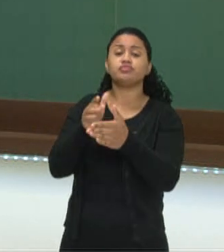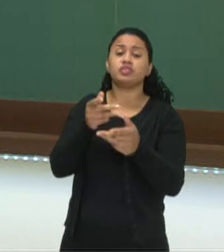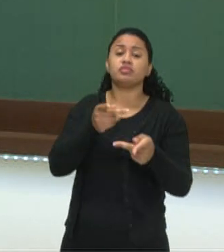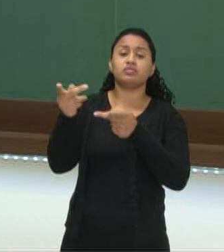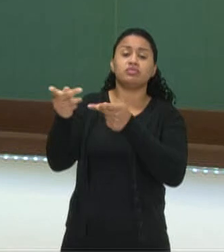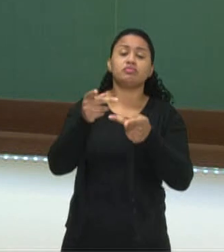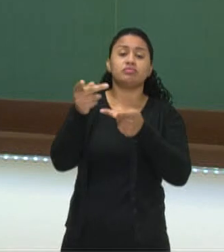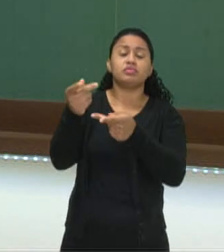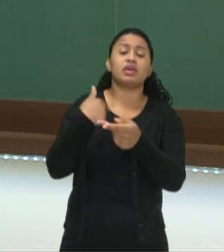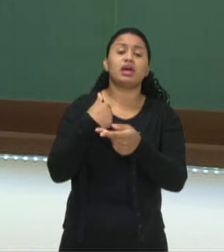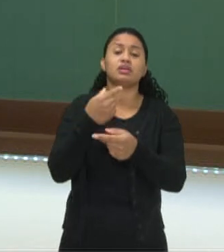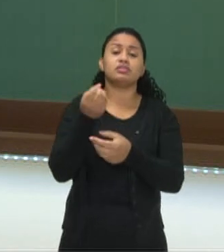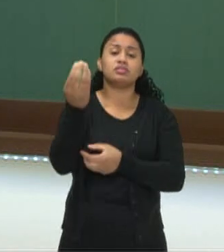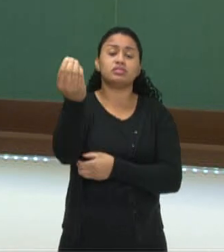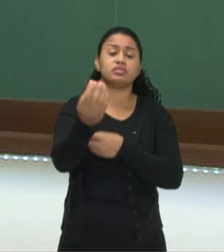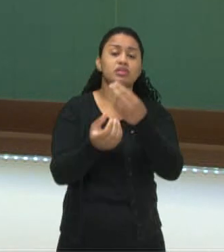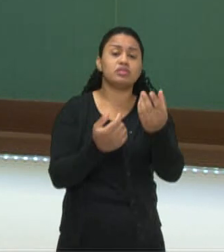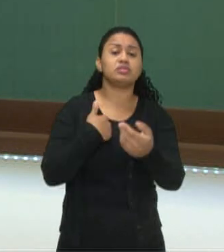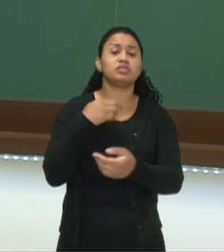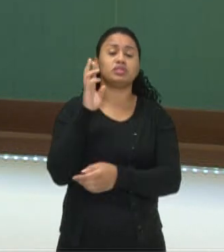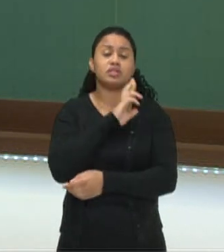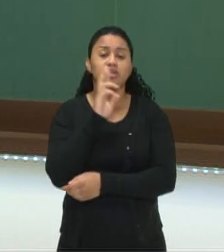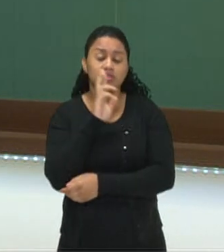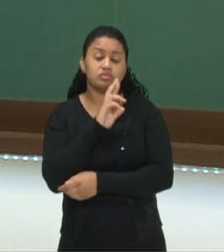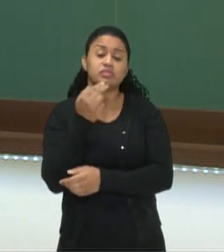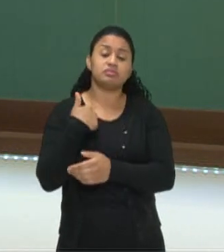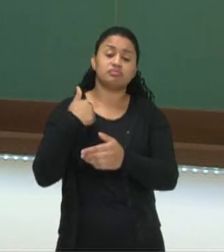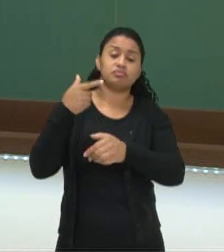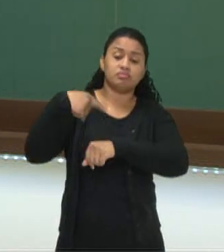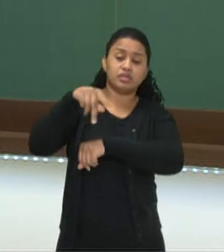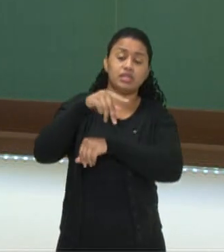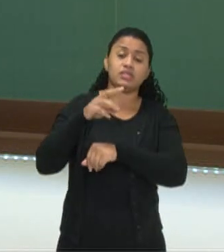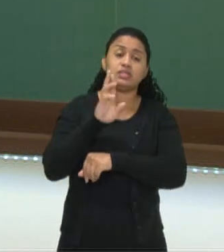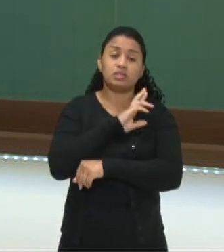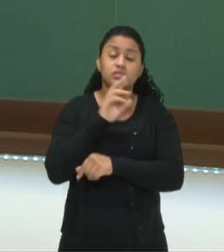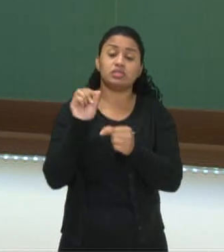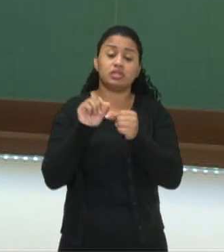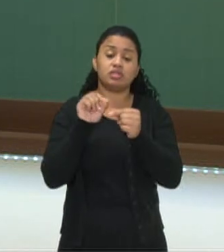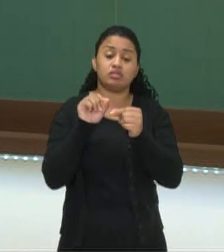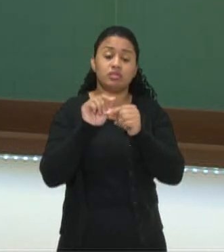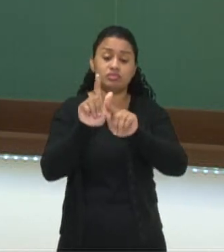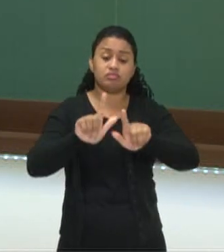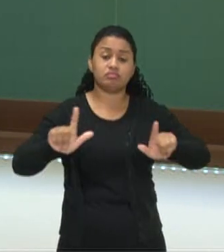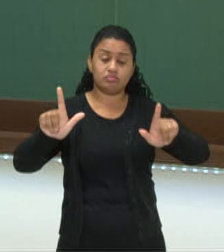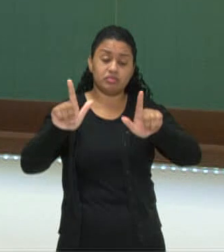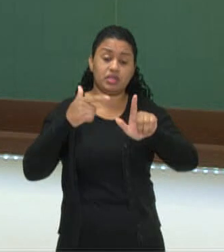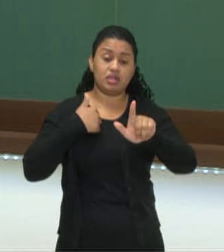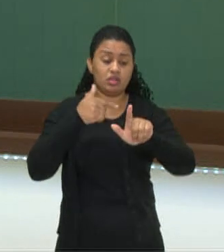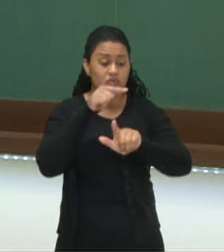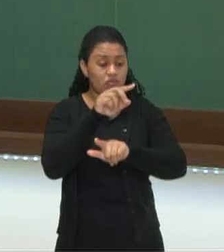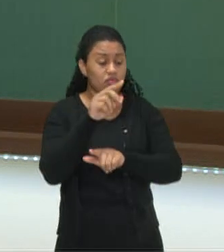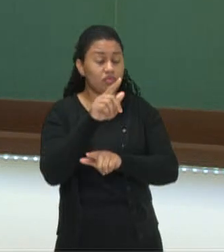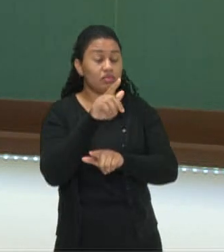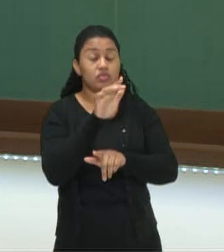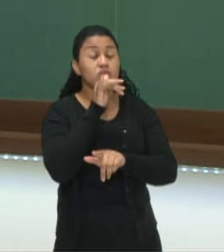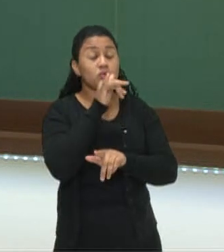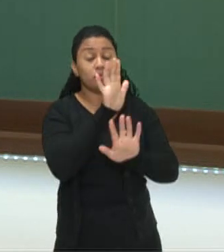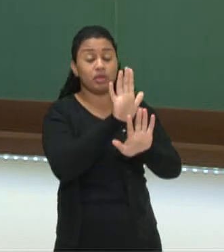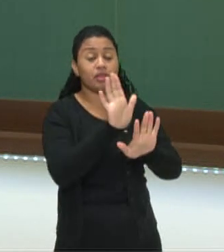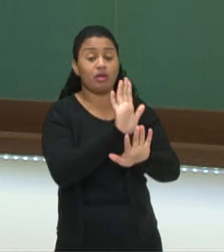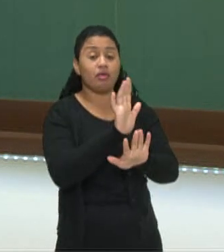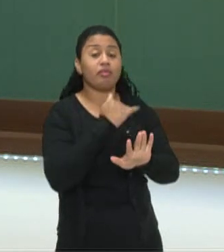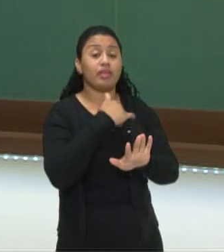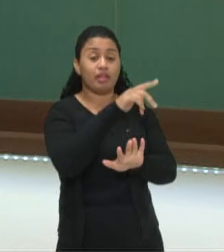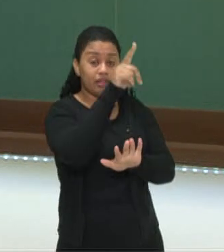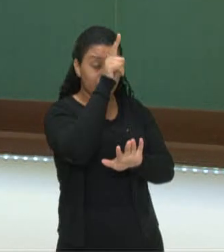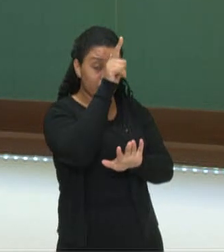grandes viagens e dentro dessas viagens no interior da Rússia que ele fez aquela obra que eu mostrei para vocês. Ele achou, dentro do interior da Alemanha, ele fez aquela obra que ele achou